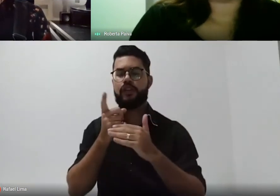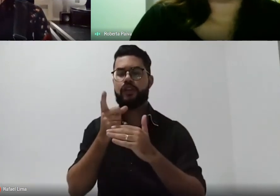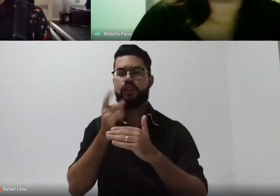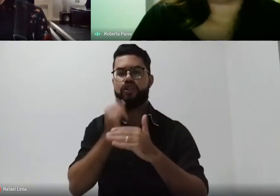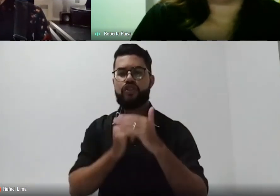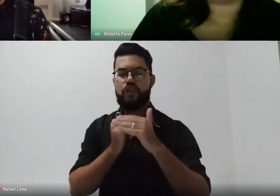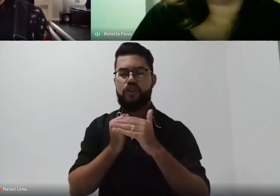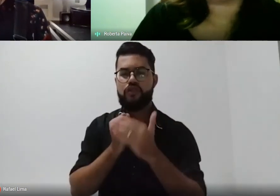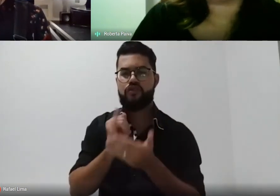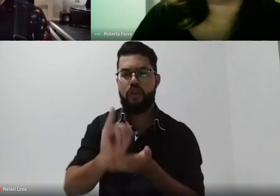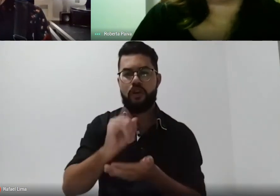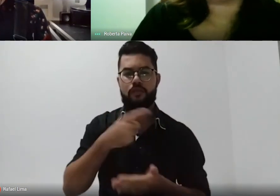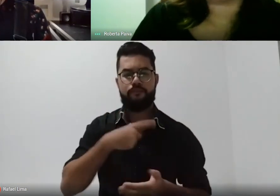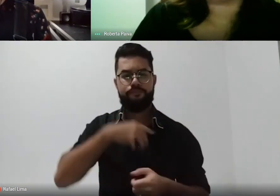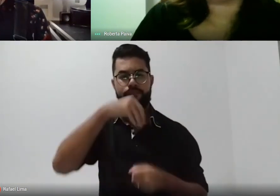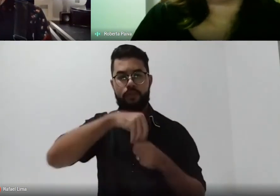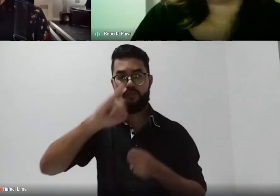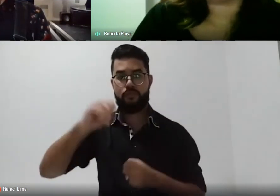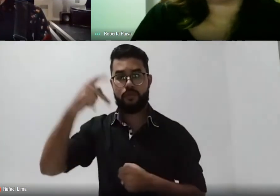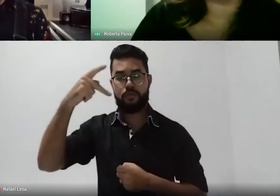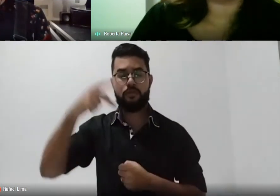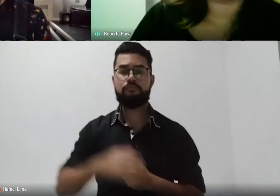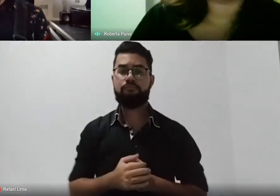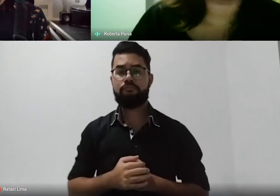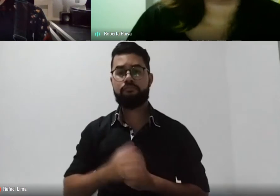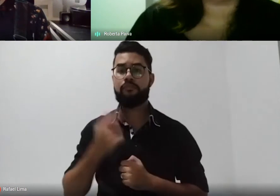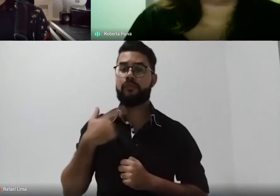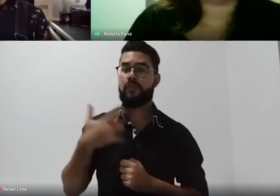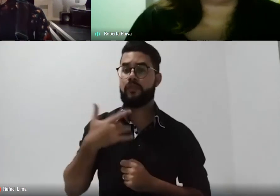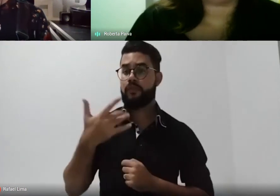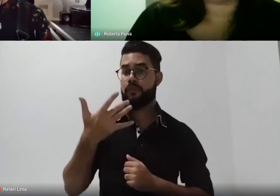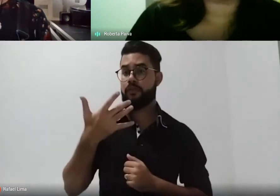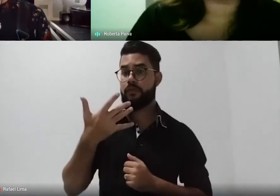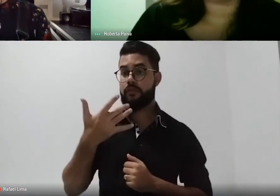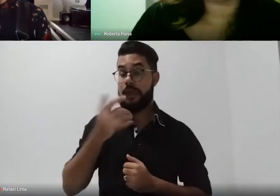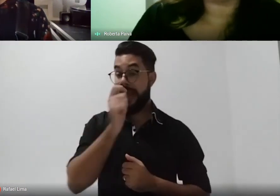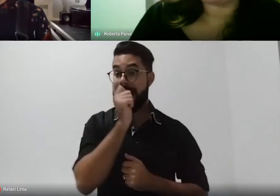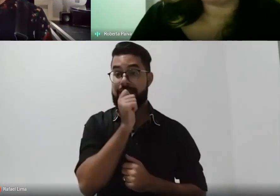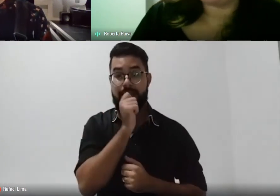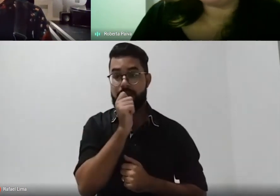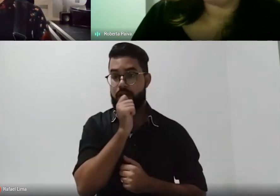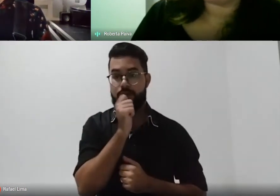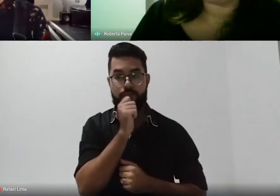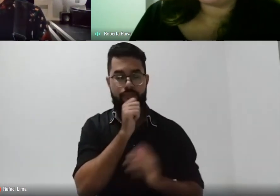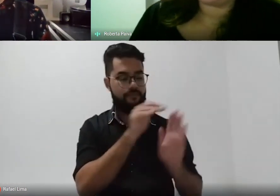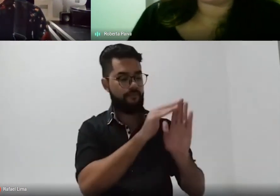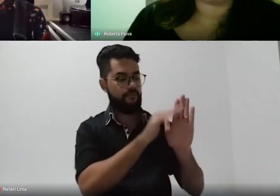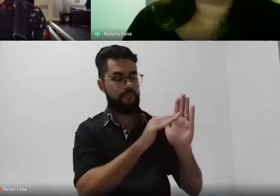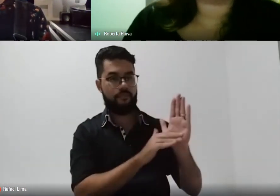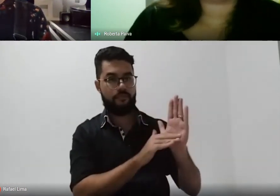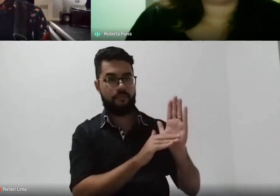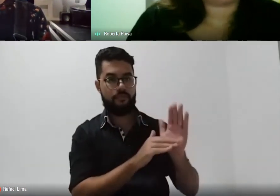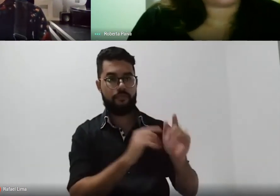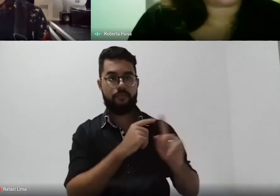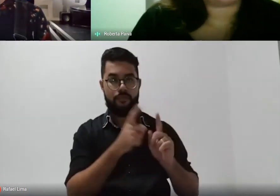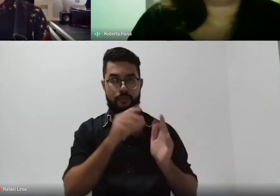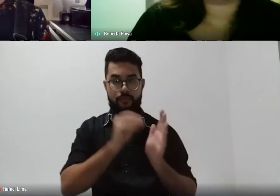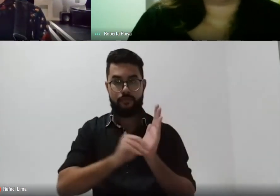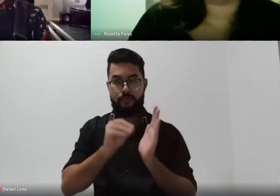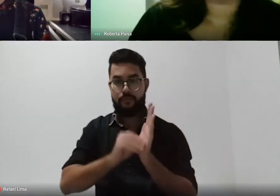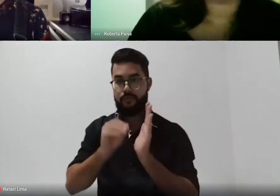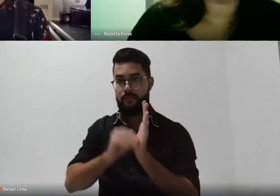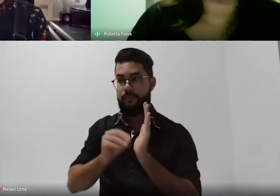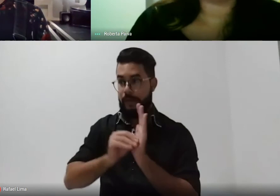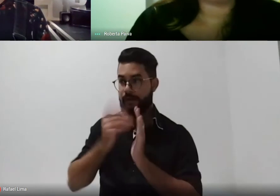tenha conhecimento, até as minhas últimas vezes, não, ainda não, viu? Mas não é por falta de indireta que eu jogo nos meus